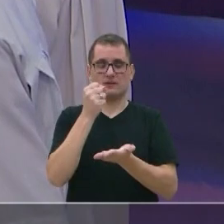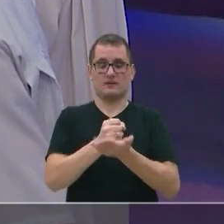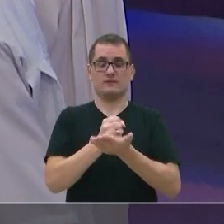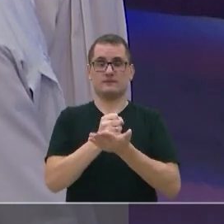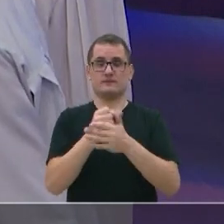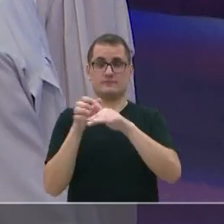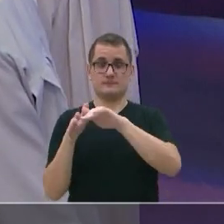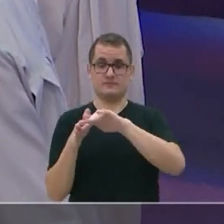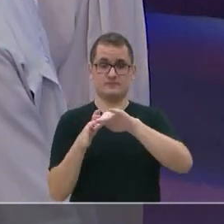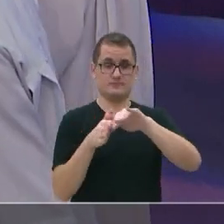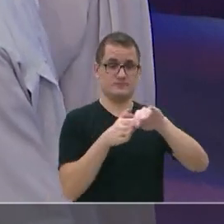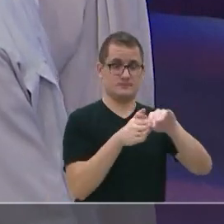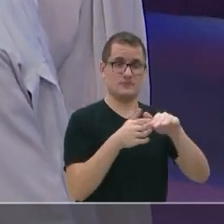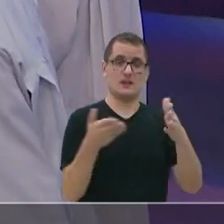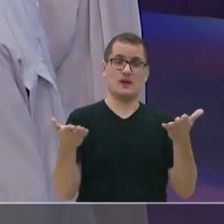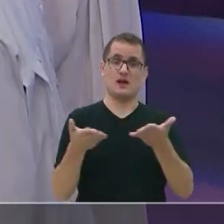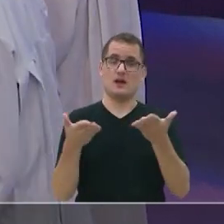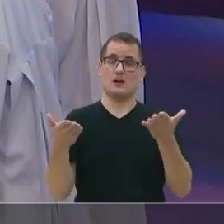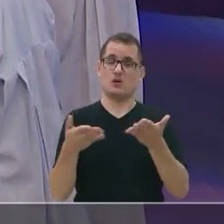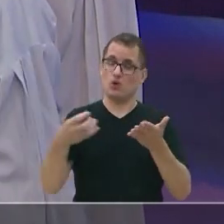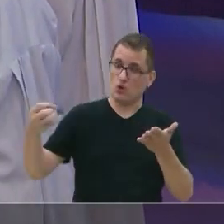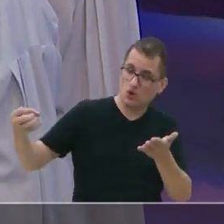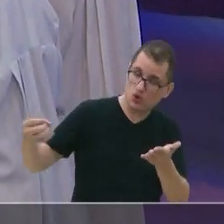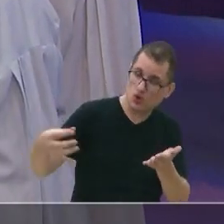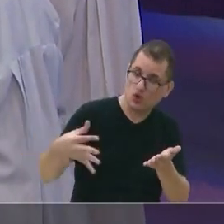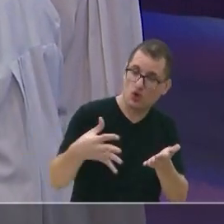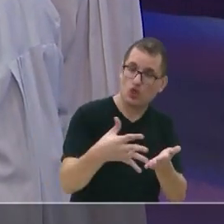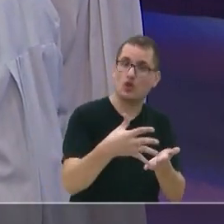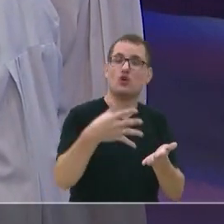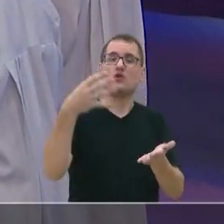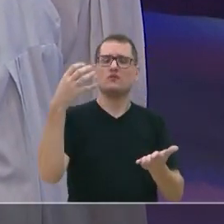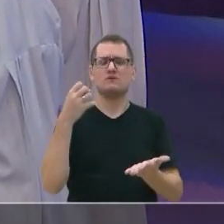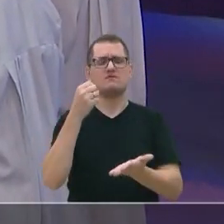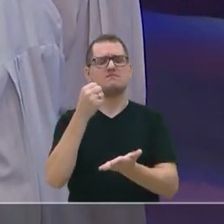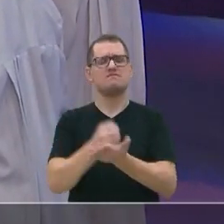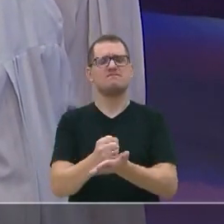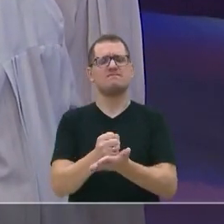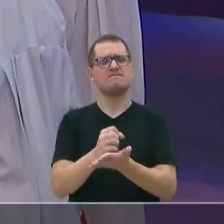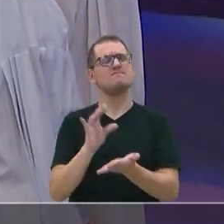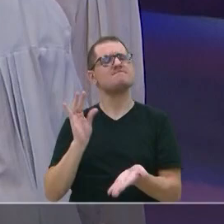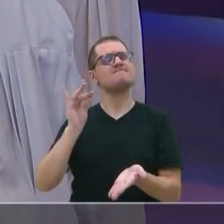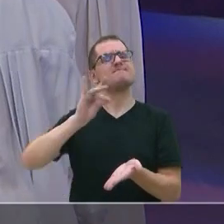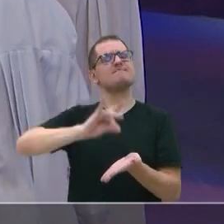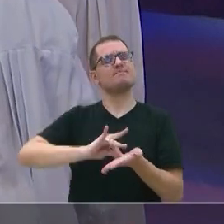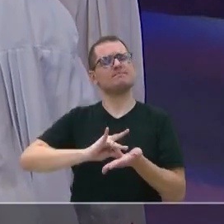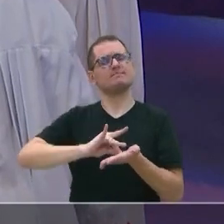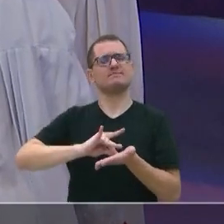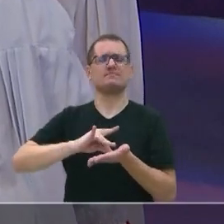Deu ao nosso